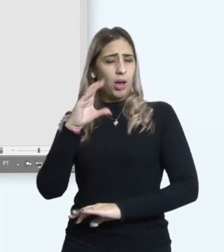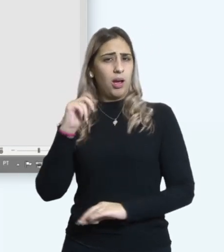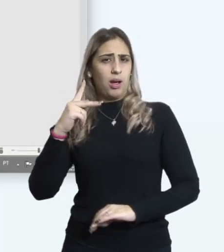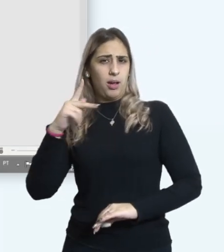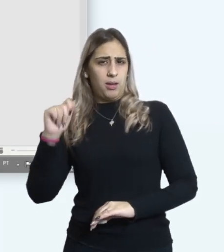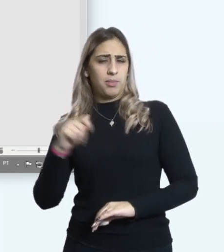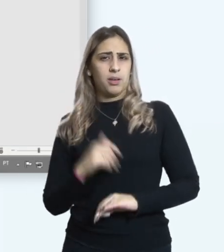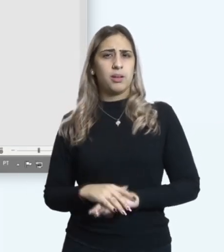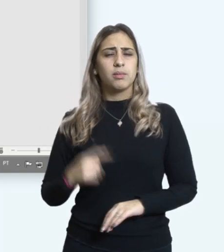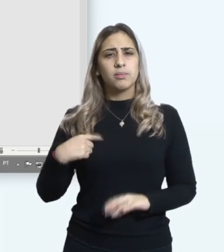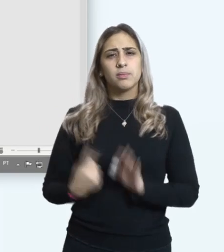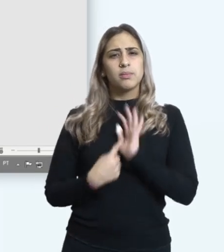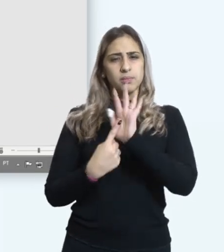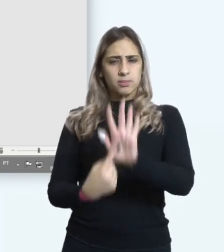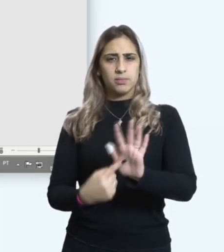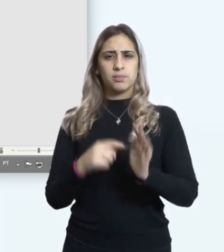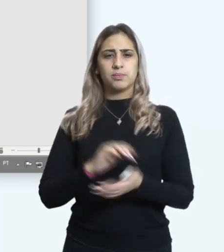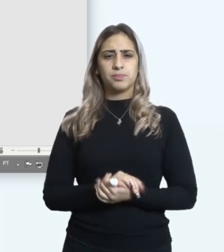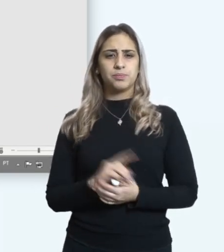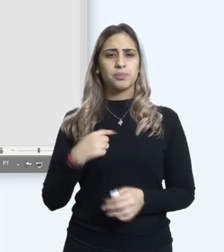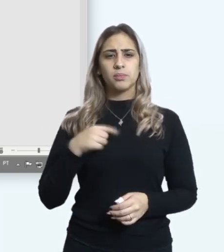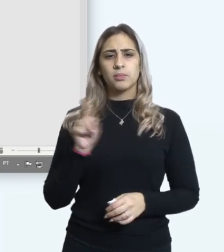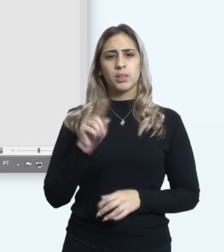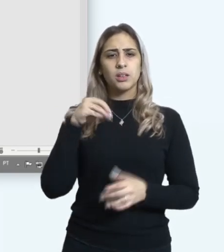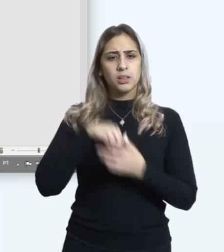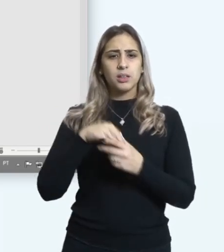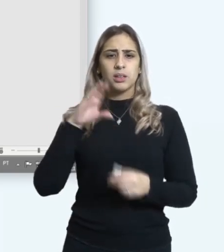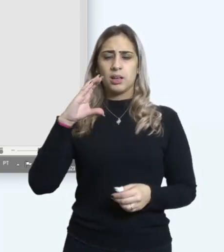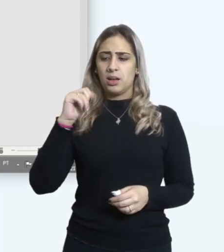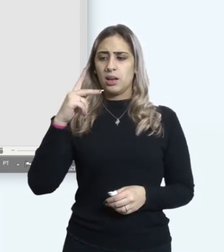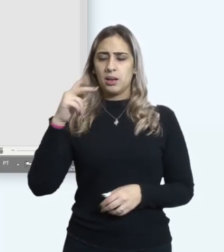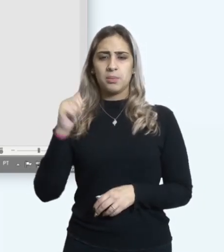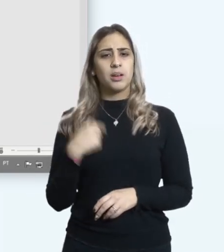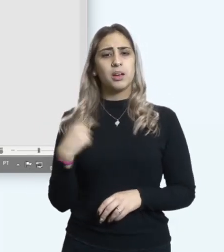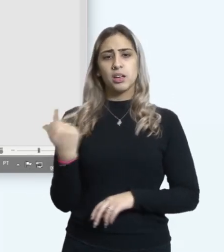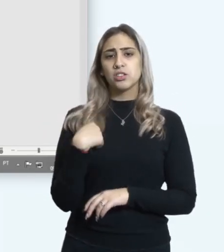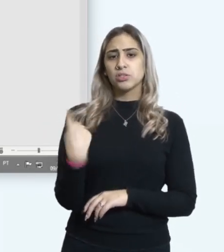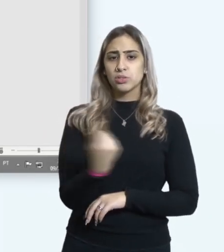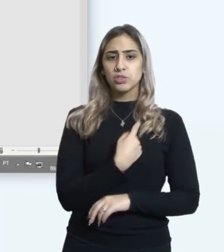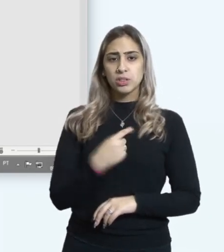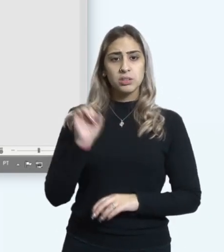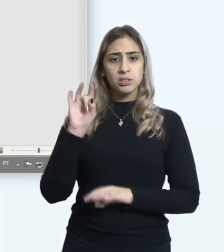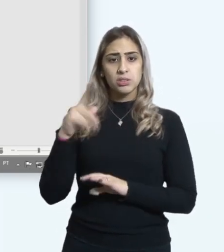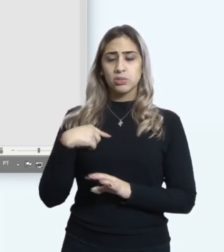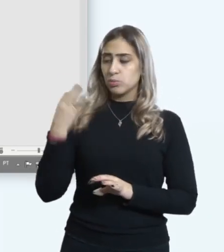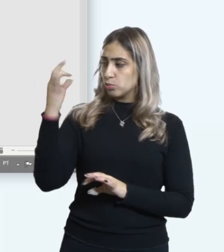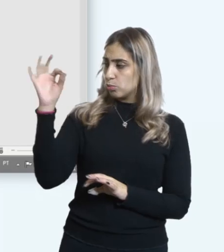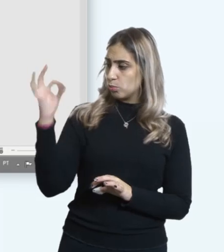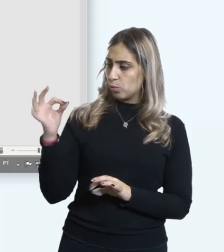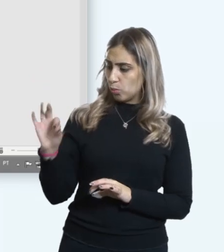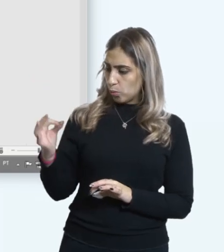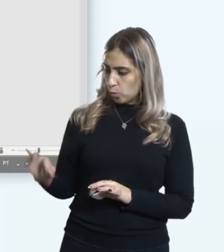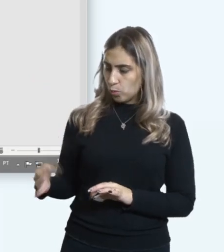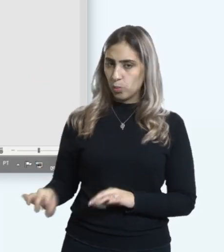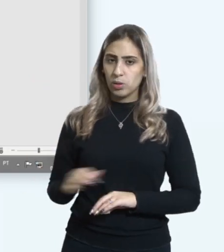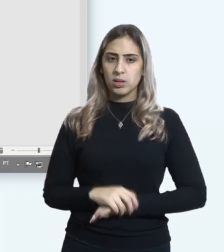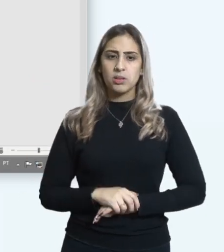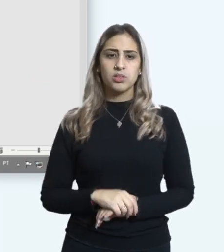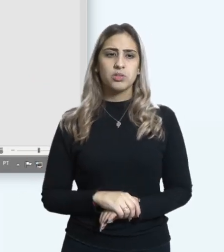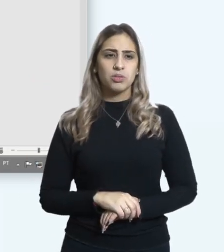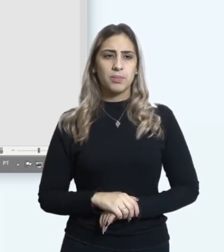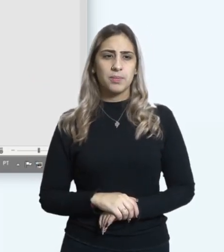não estou inventando nada, aliás, a gente não inventa nada, a gente apenas corrige e acrescenta o que